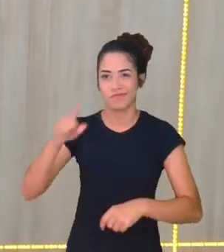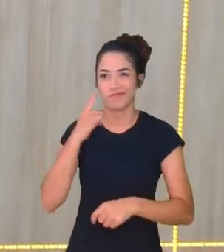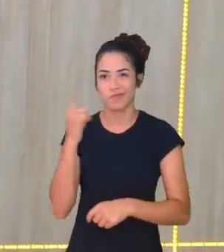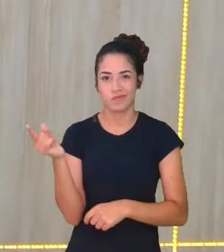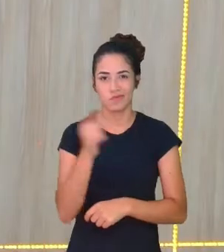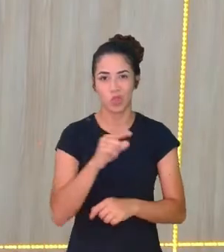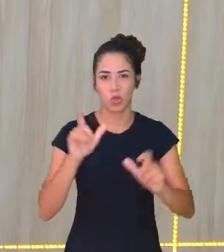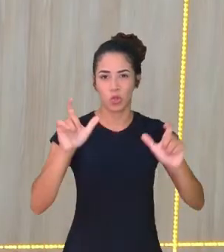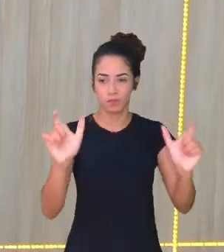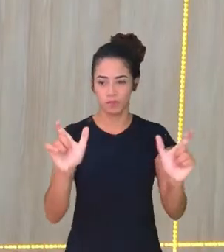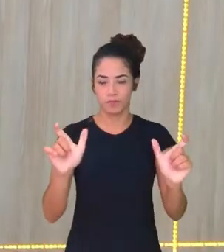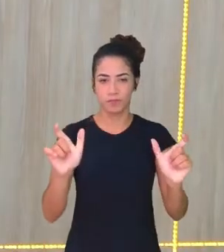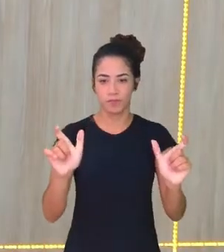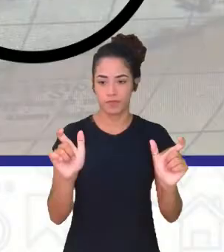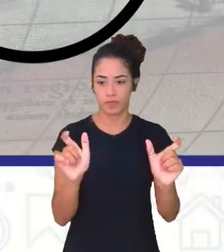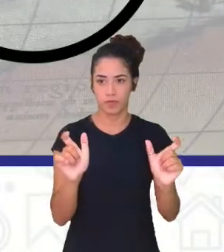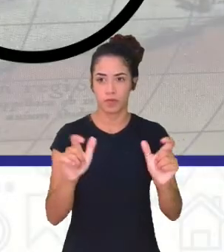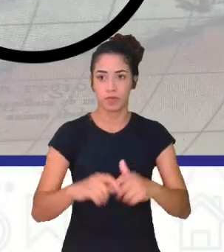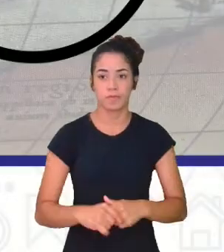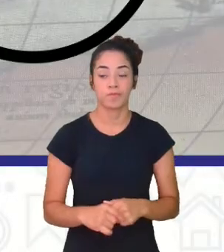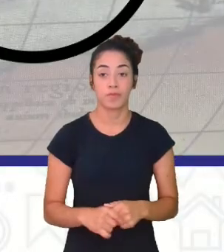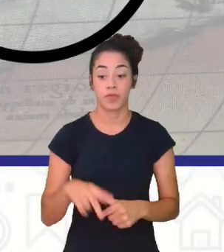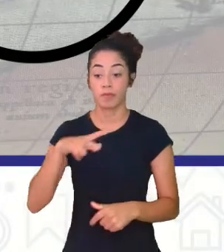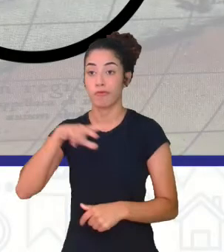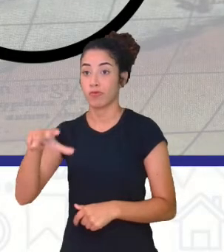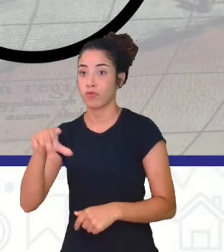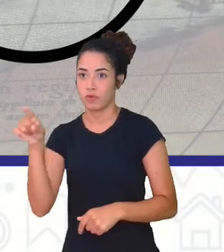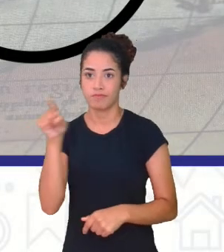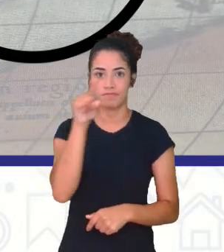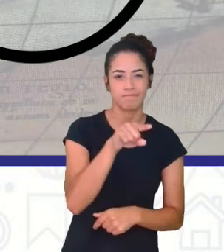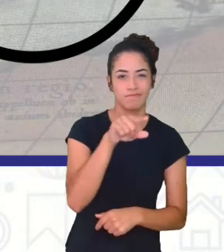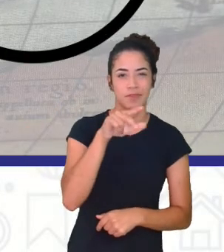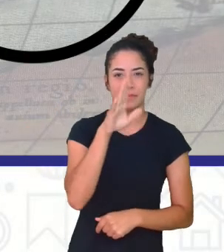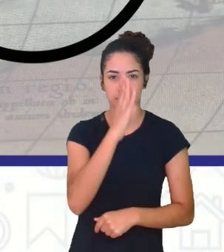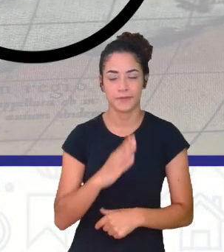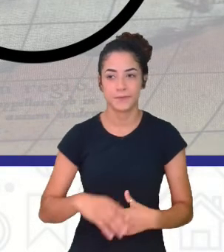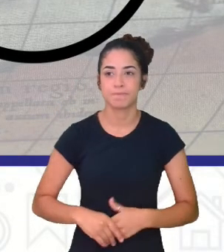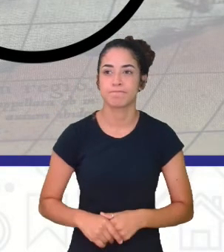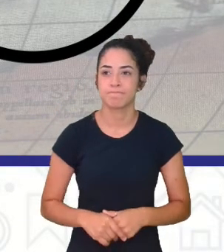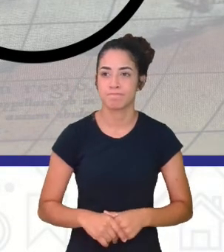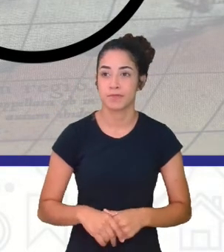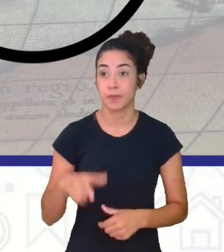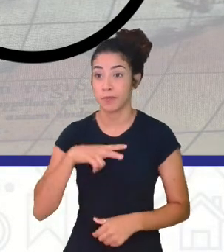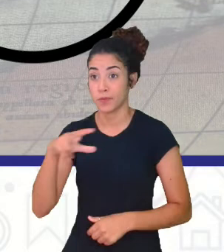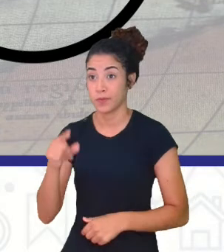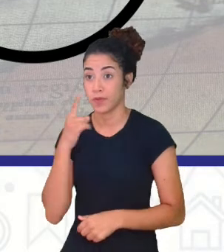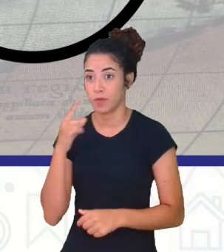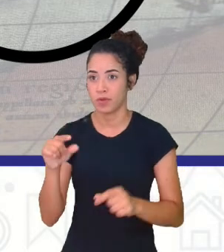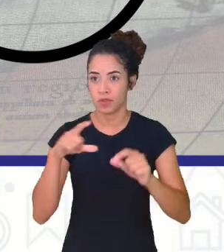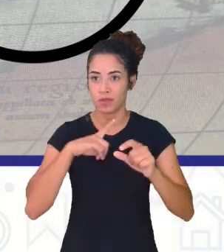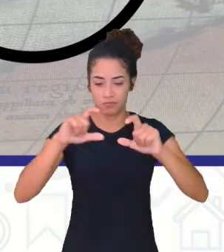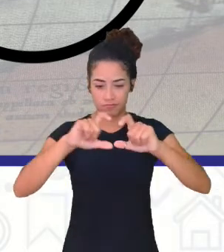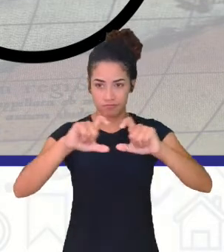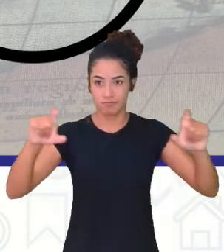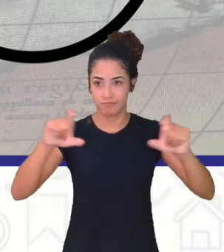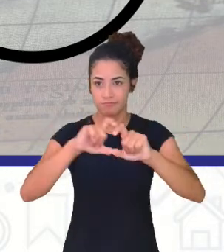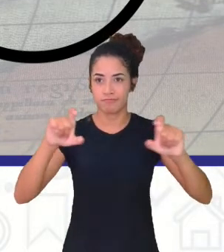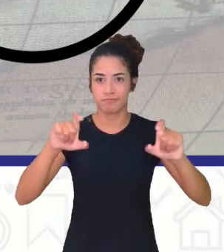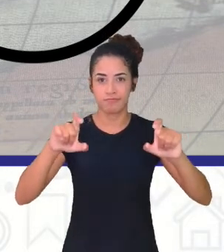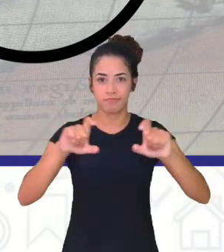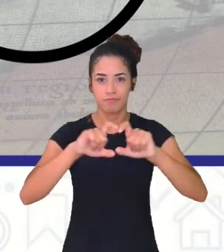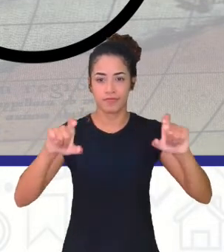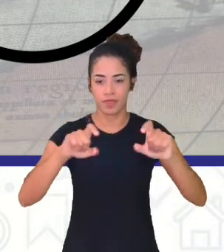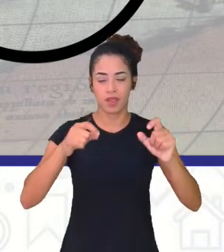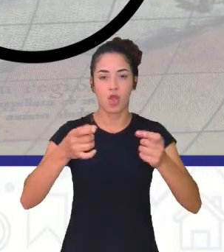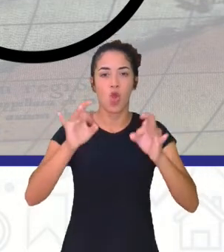a colônia vamos trazer né Portugal e no caso nosso Brasil então a Metrópole ela tem o monopólio do Comércio né